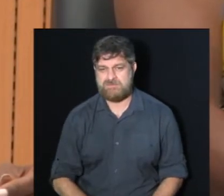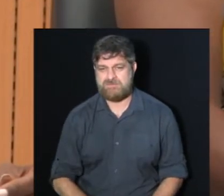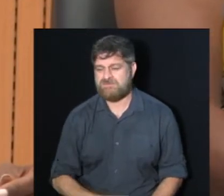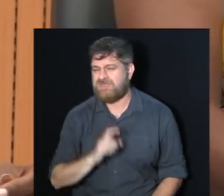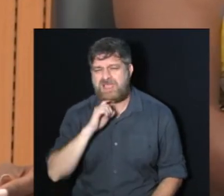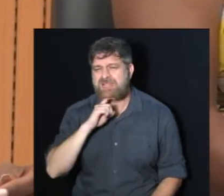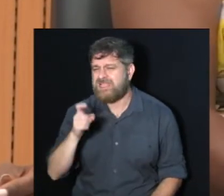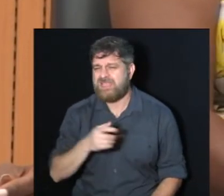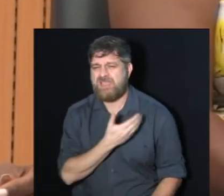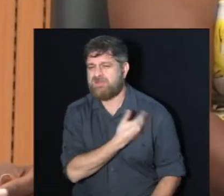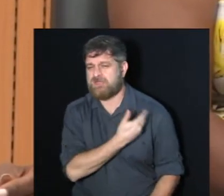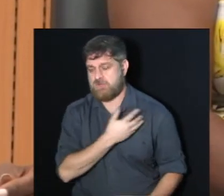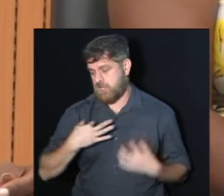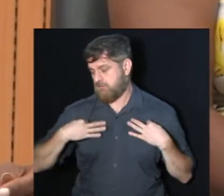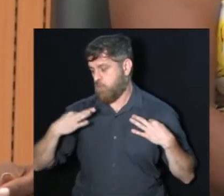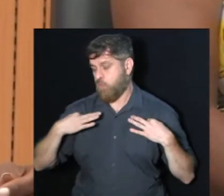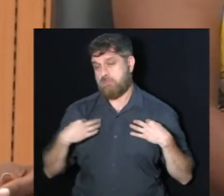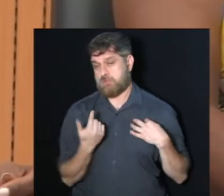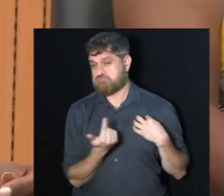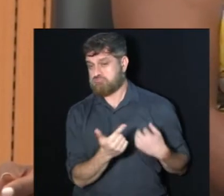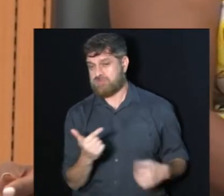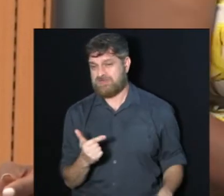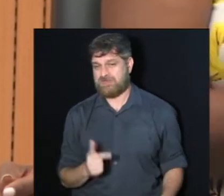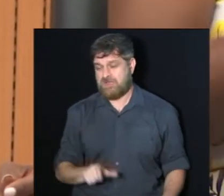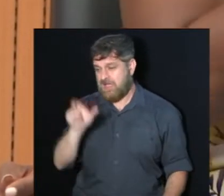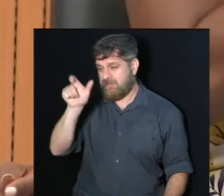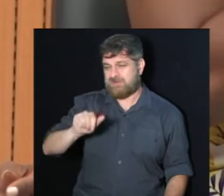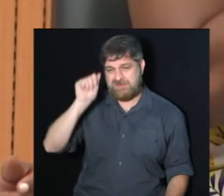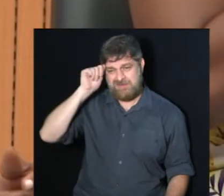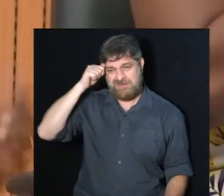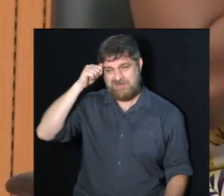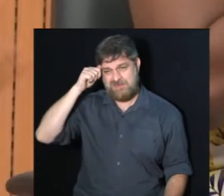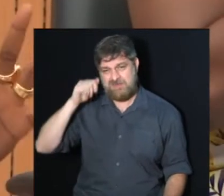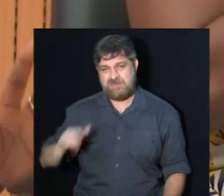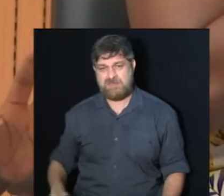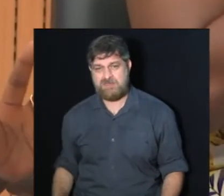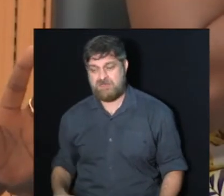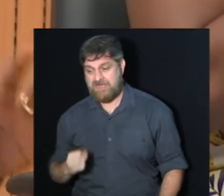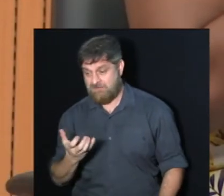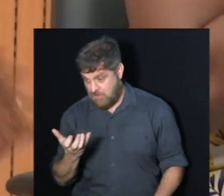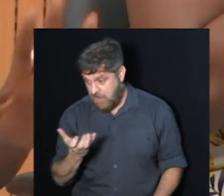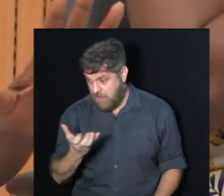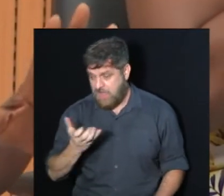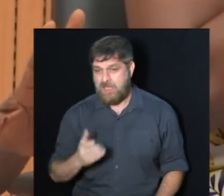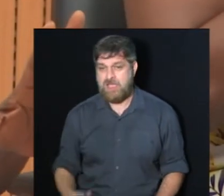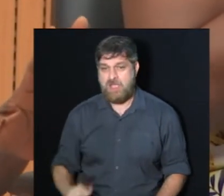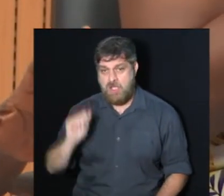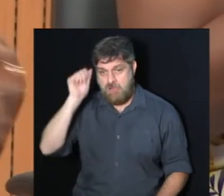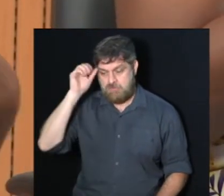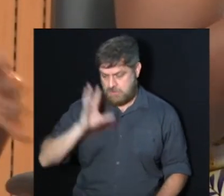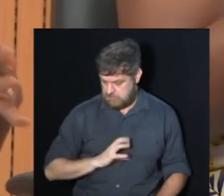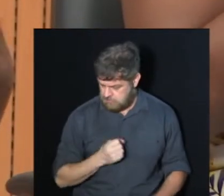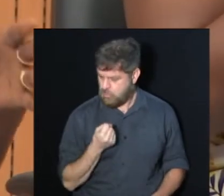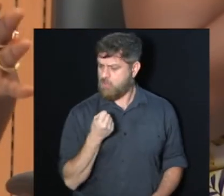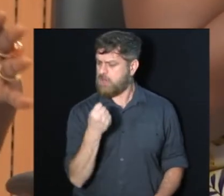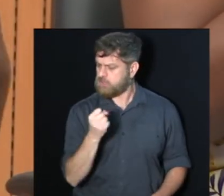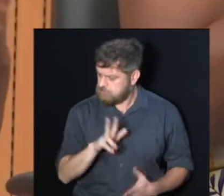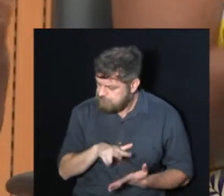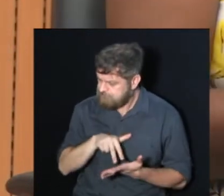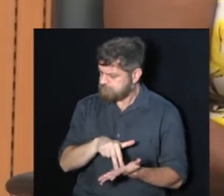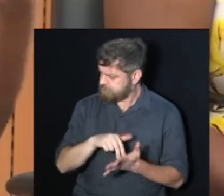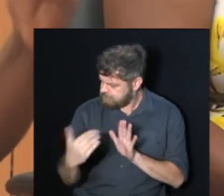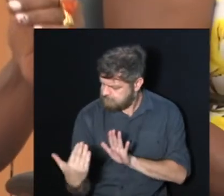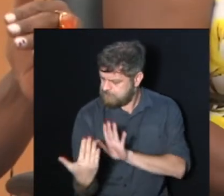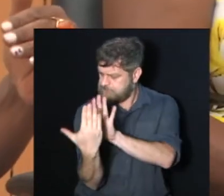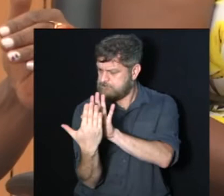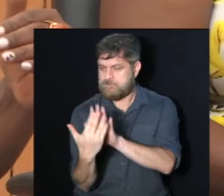Ninguém. E se você é negra, você não vai, porque se você quer, porque o negro é mais corajoso nesse sentido, não